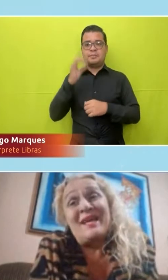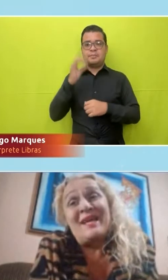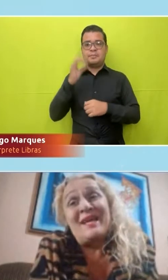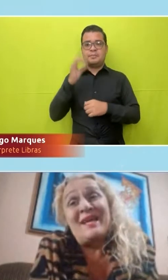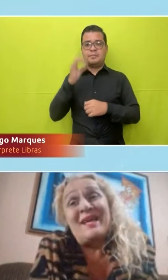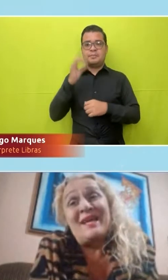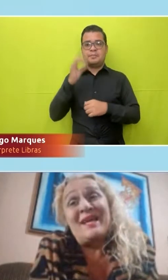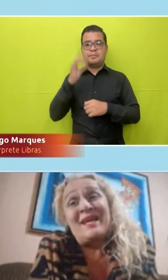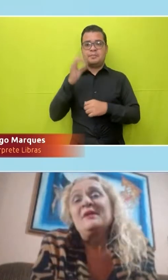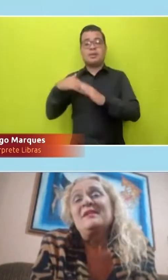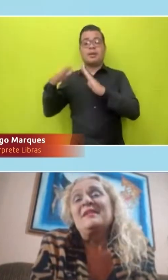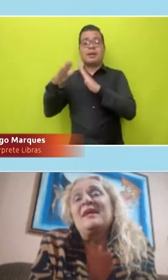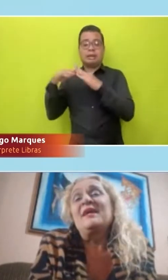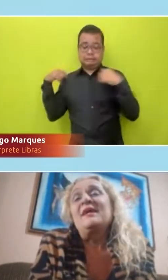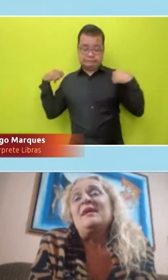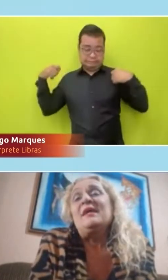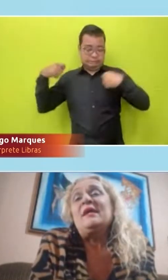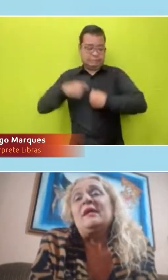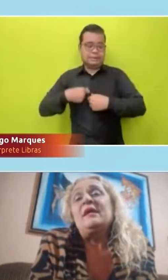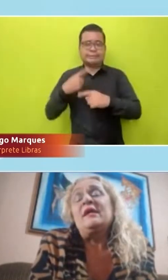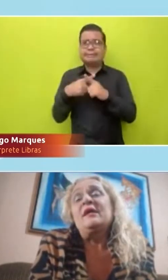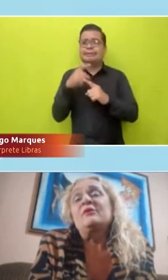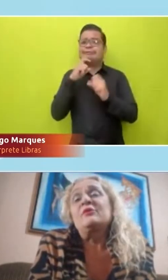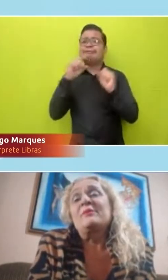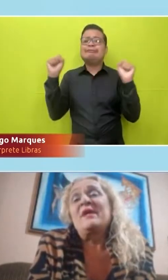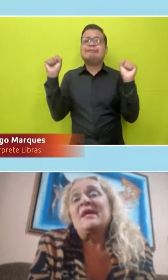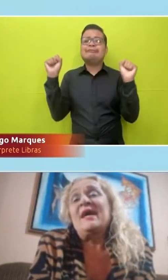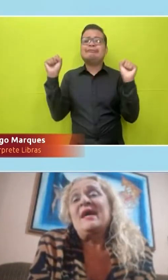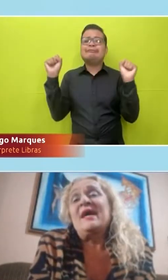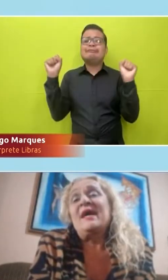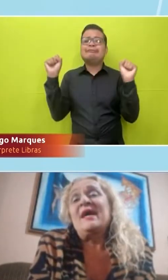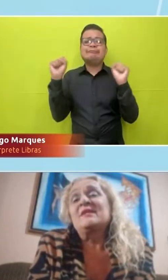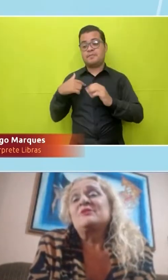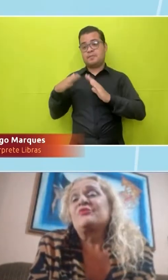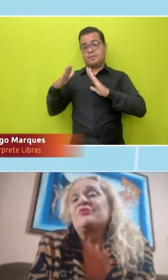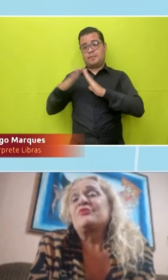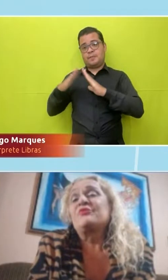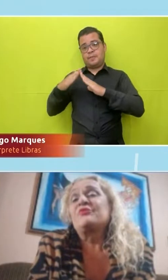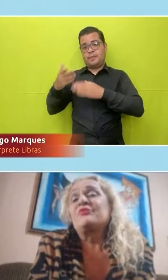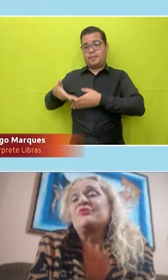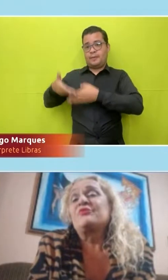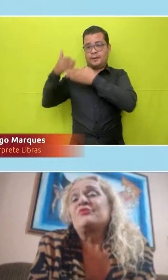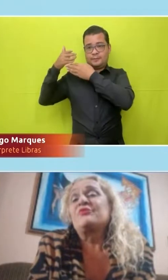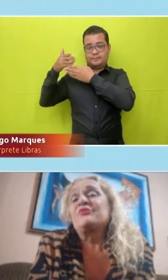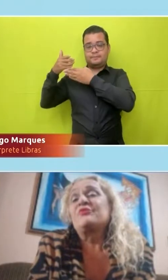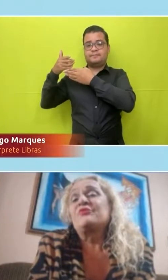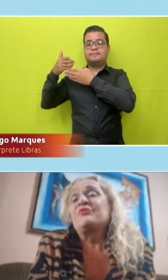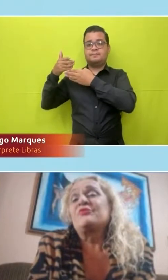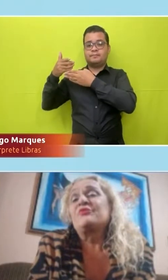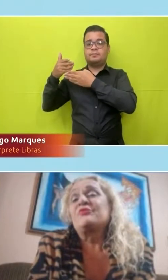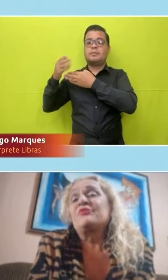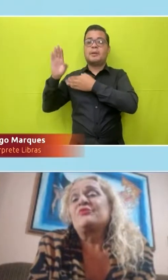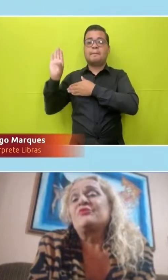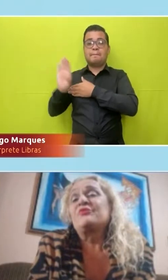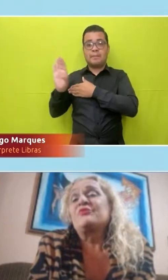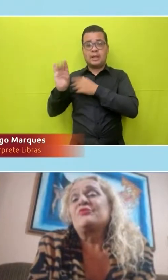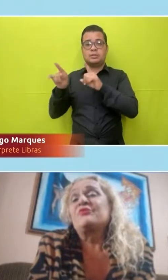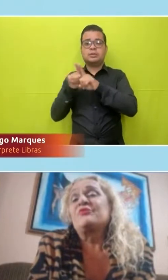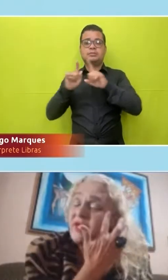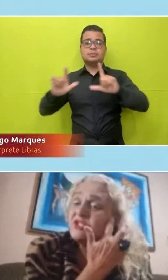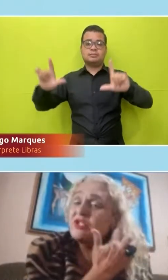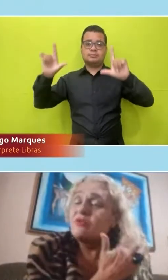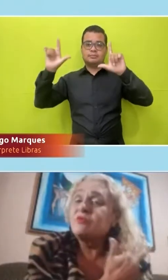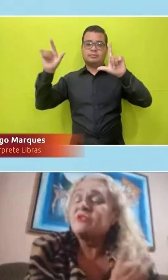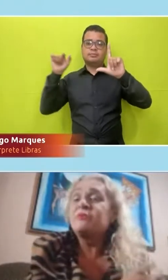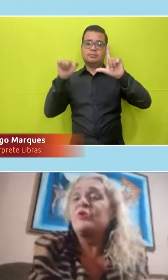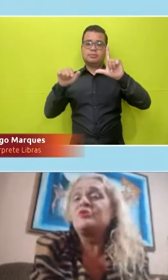que é aqui, né? E estou na minha casa, da parede, ele é bege e tem um quadro que é um rabo